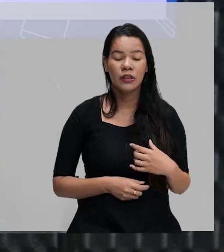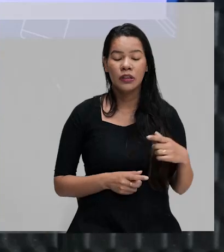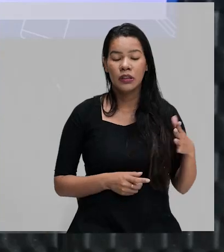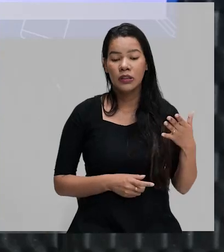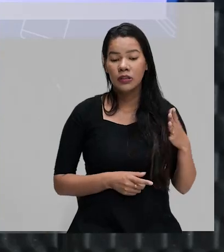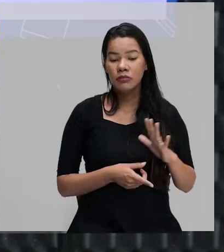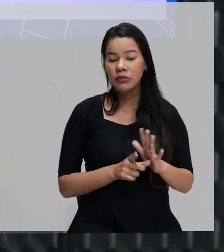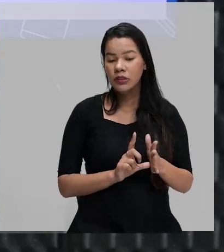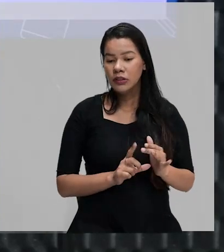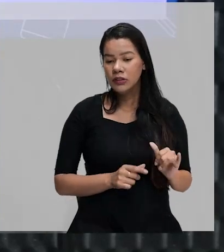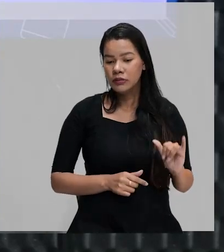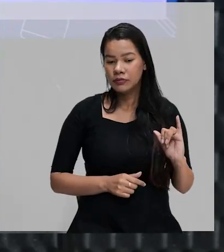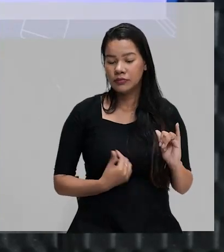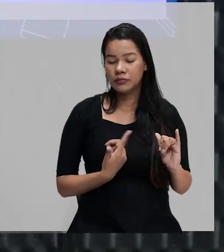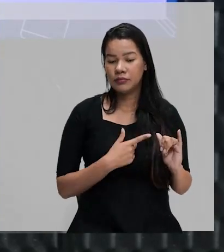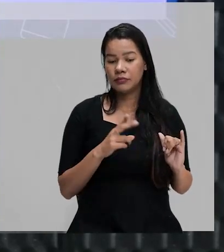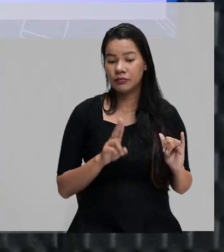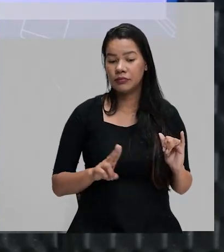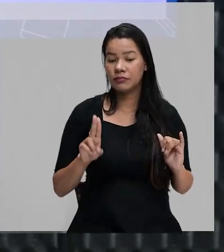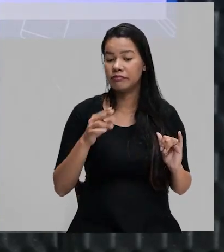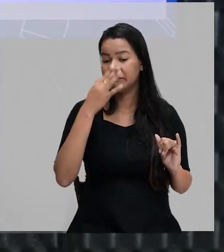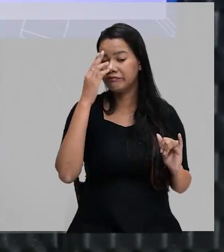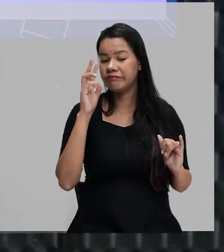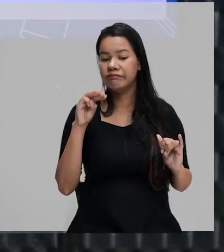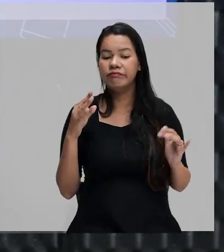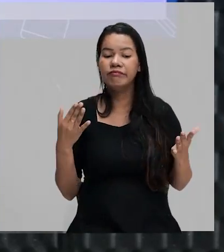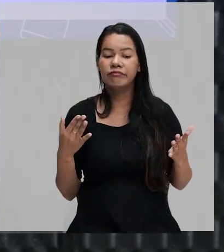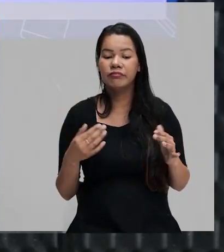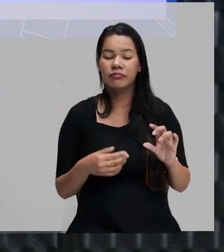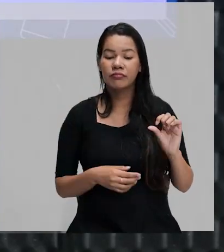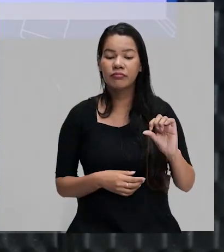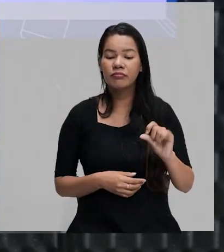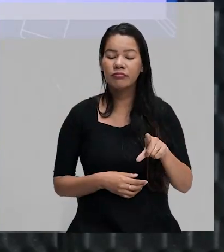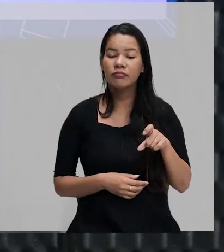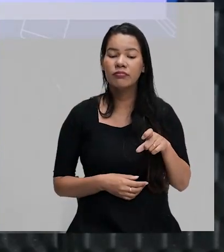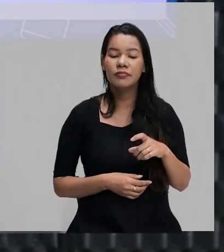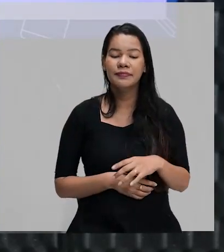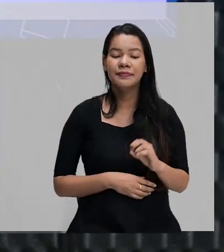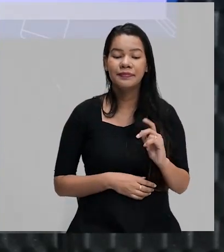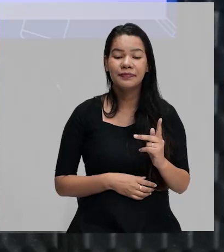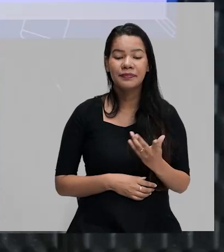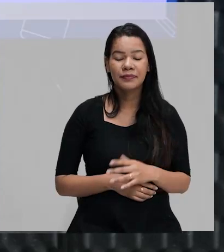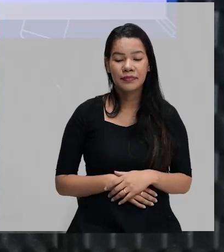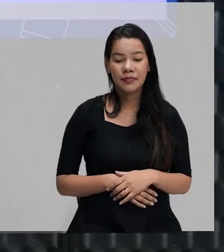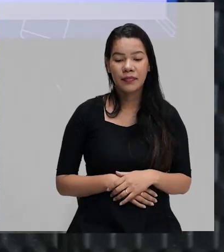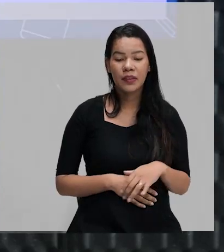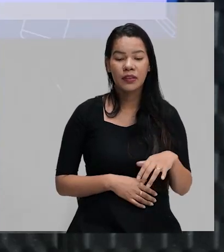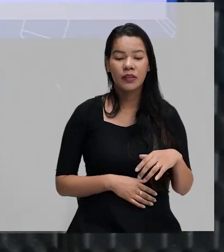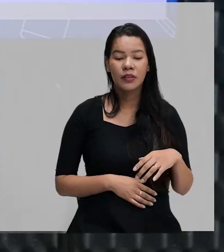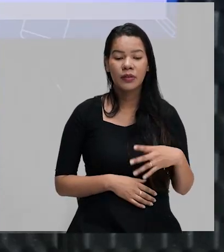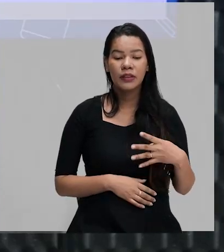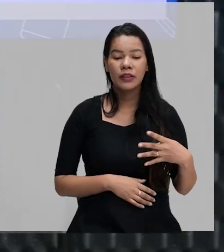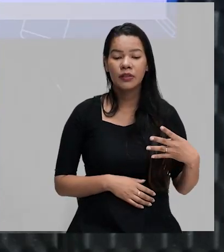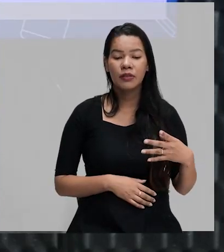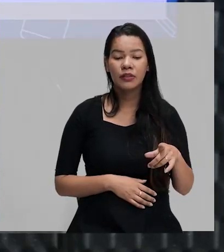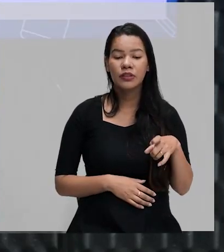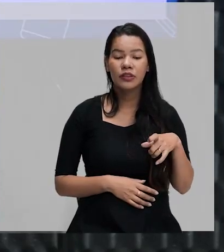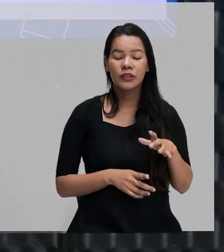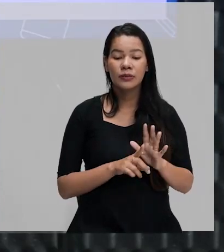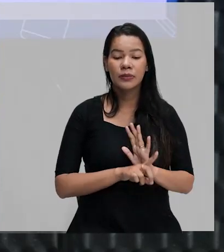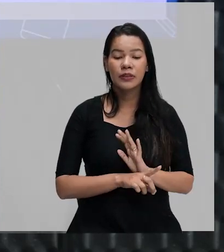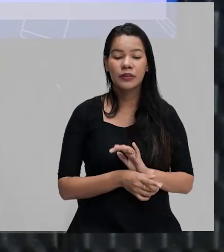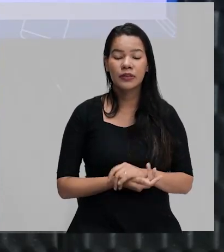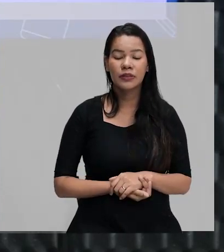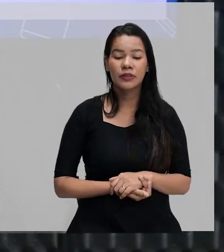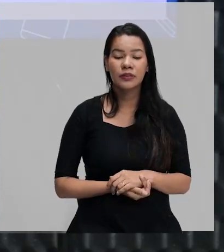nós vamos colocar quem? Nós vamos colocar o 9x, certo? Então, 44x menos,